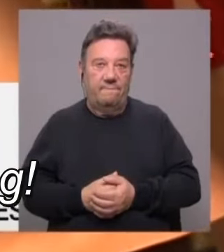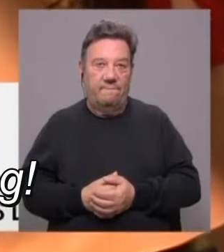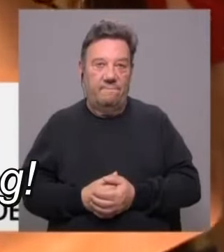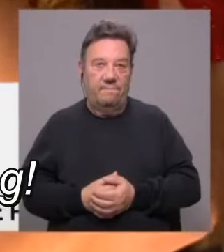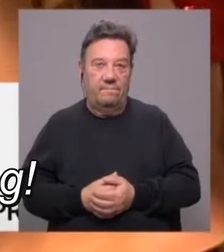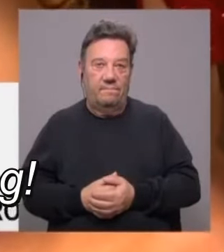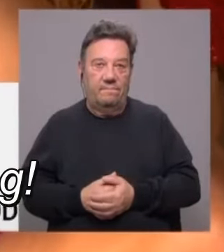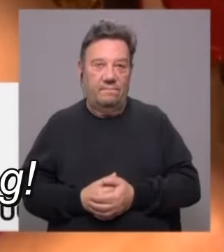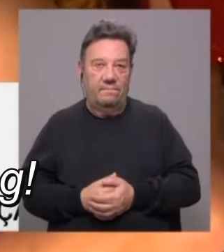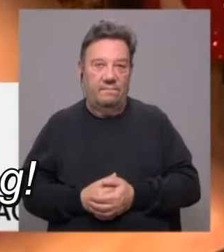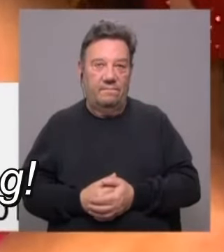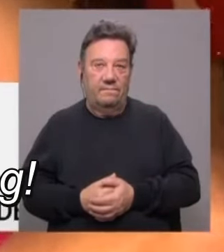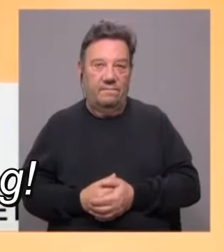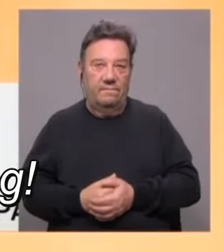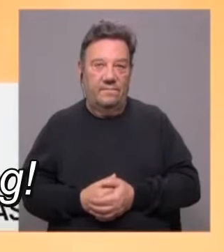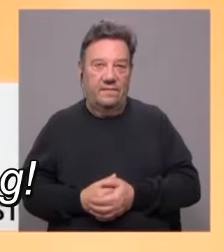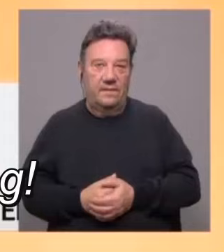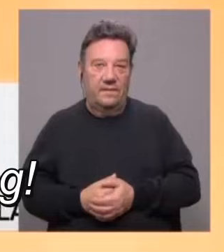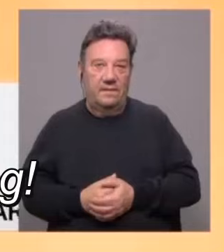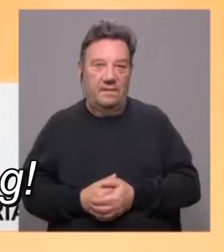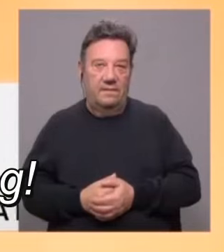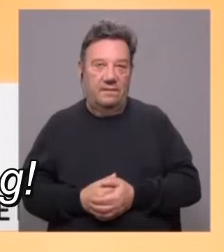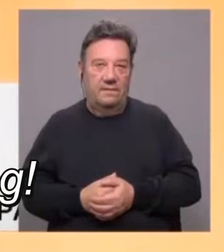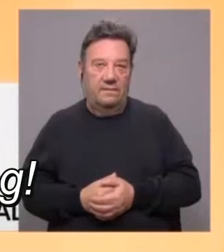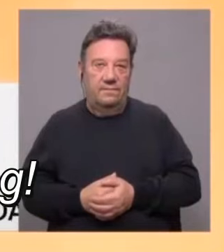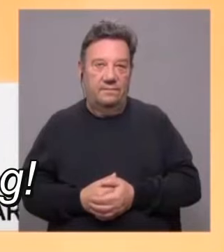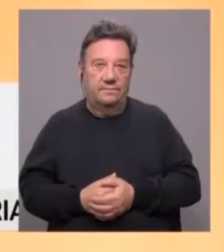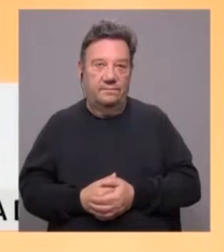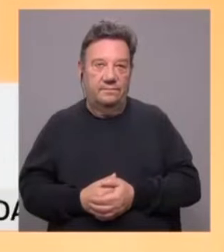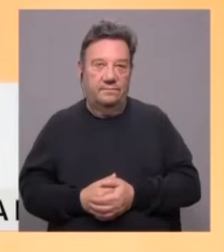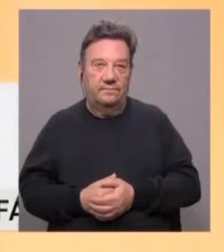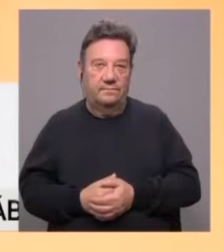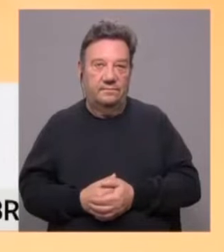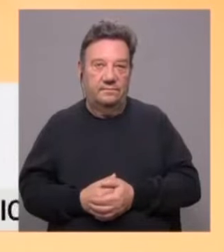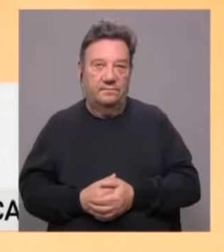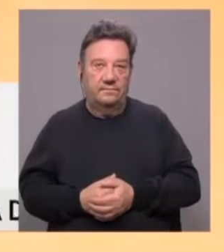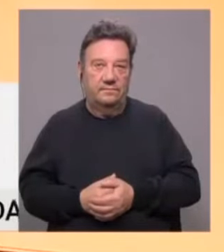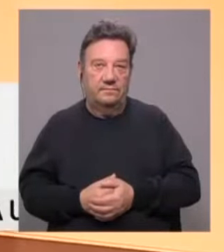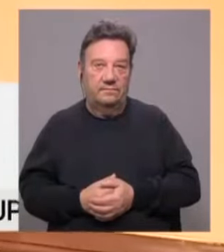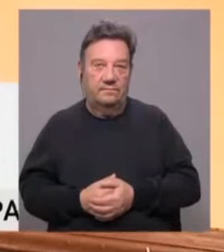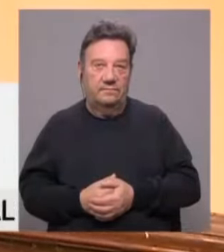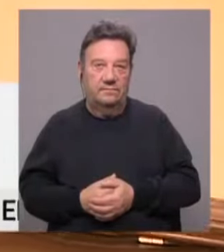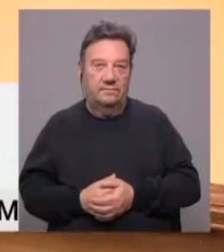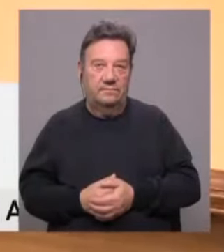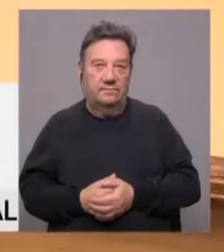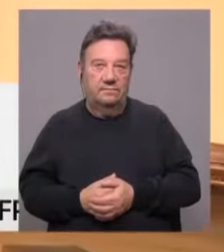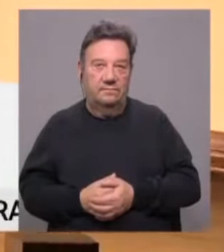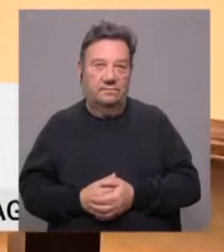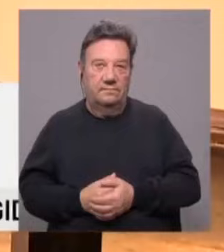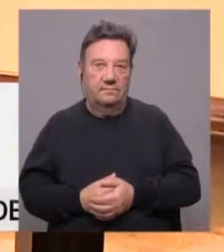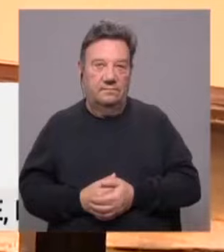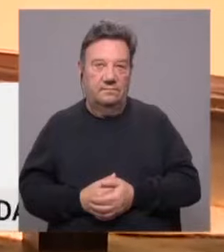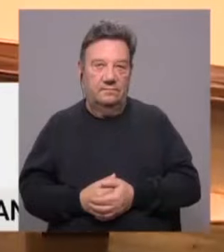Boa noite, boa noite, boa noite. Boa noite! É com enorme prazer que anuncio